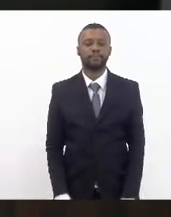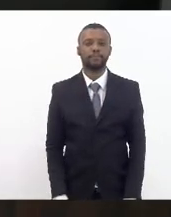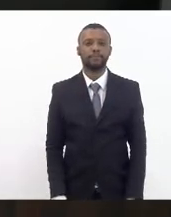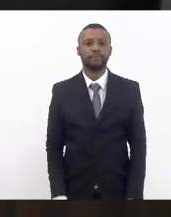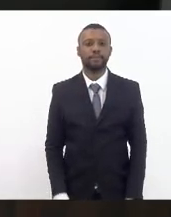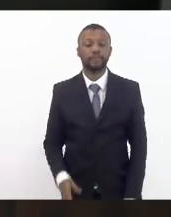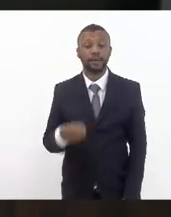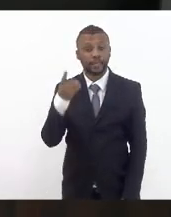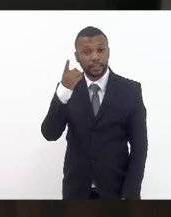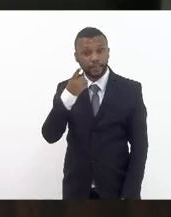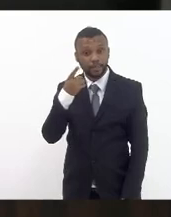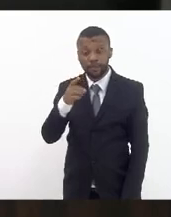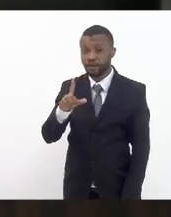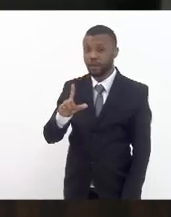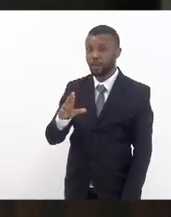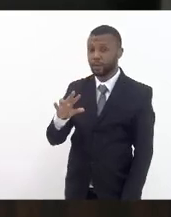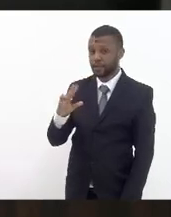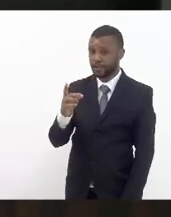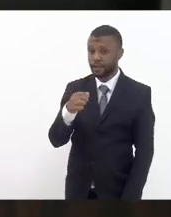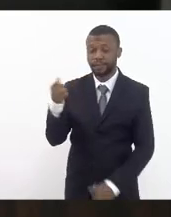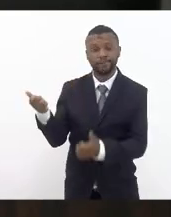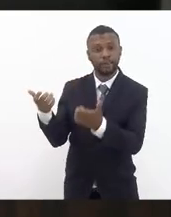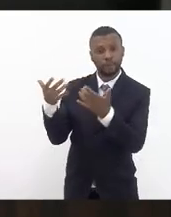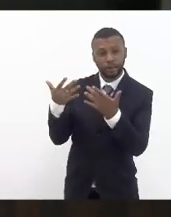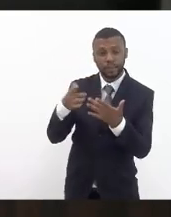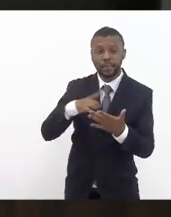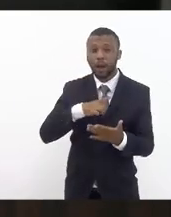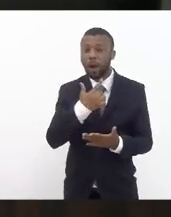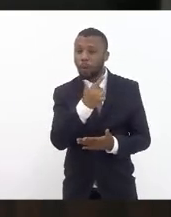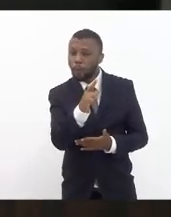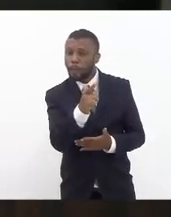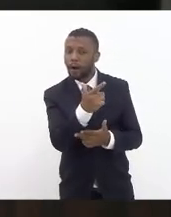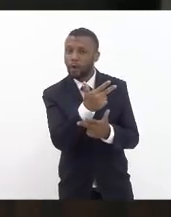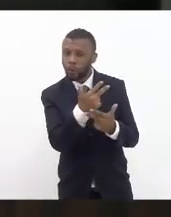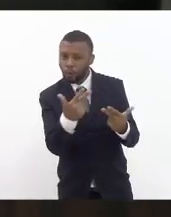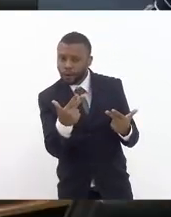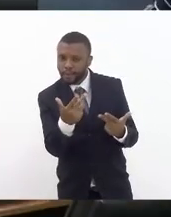Deputada Lucinha falou comigo, quer alguma outra questão de ordem? Não?